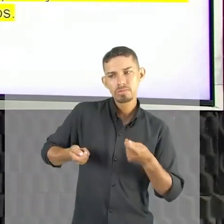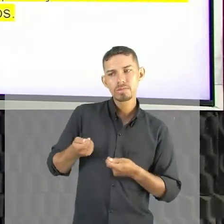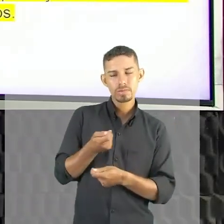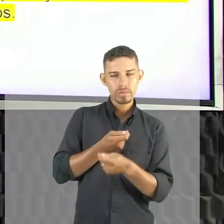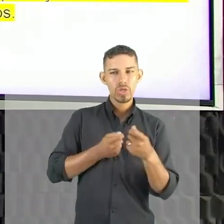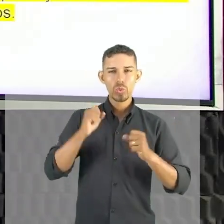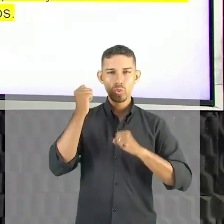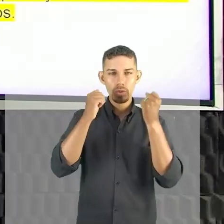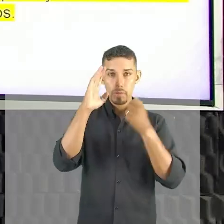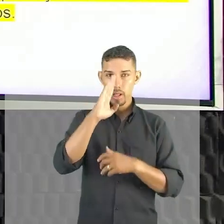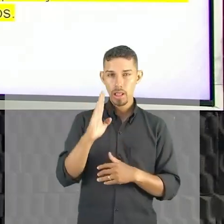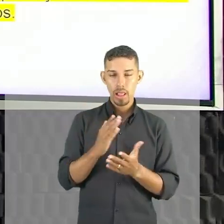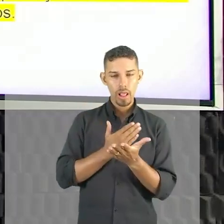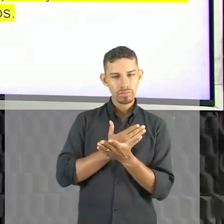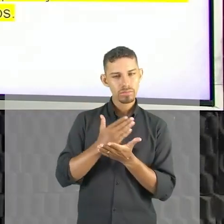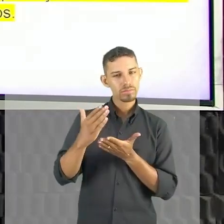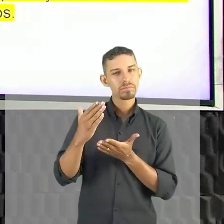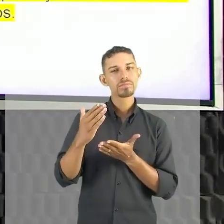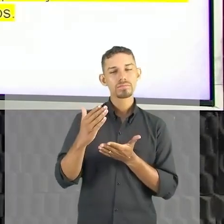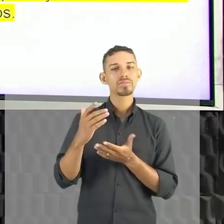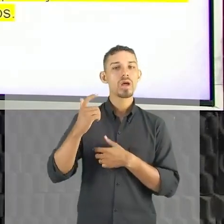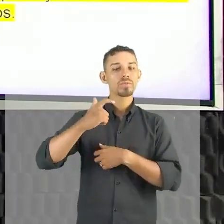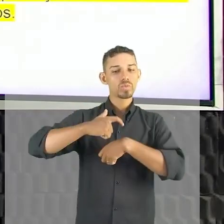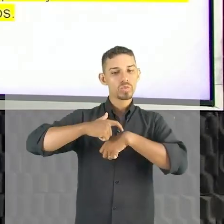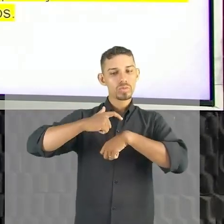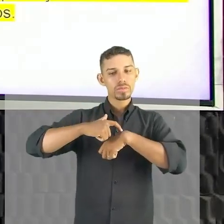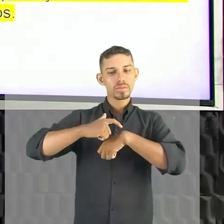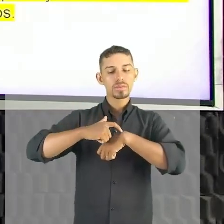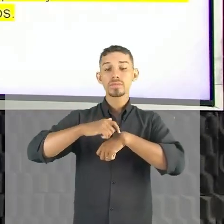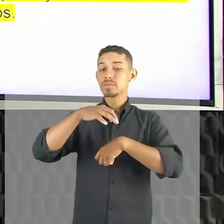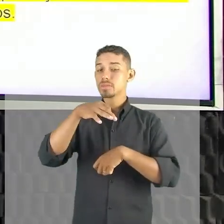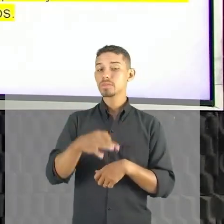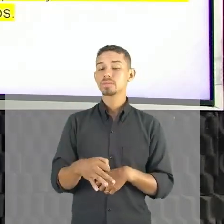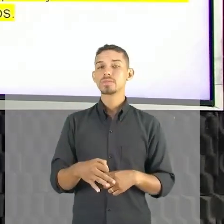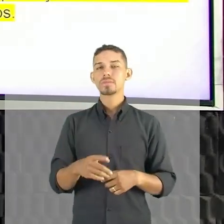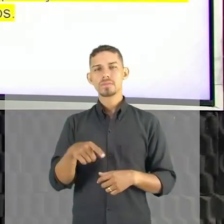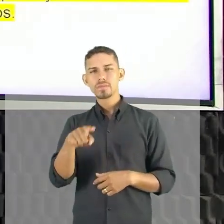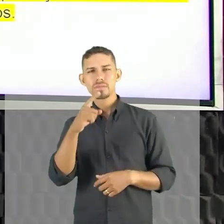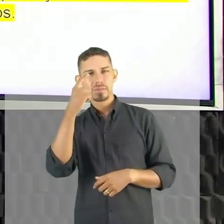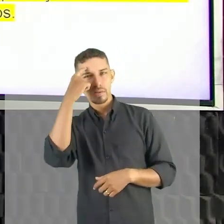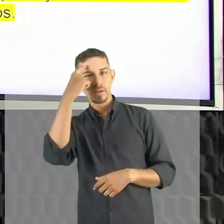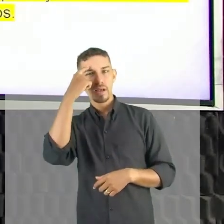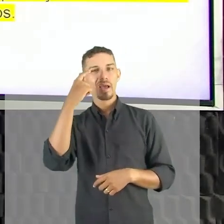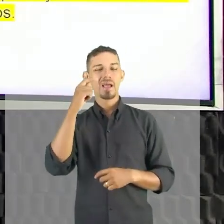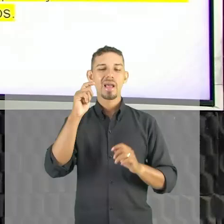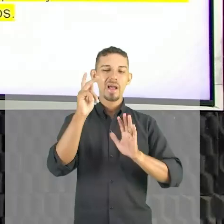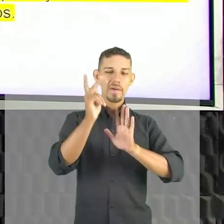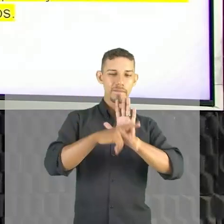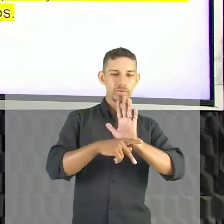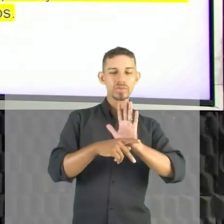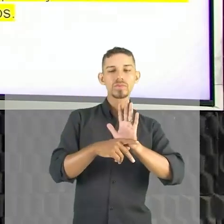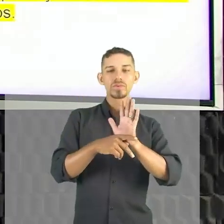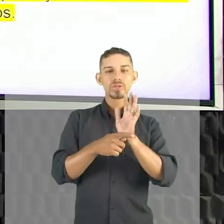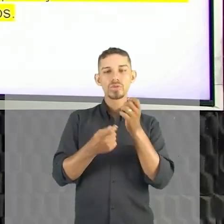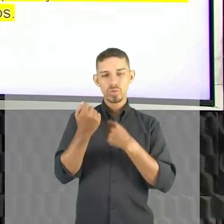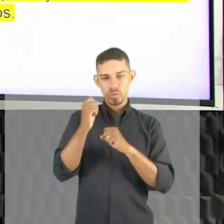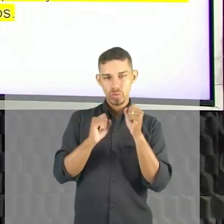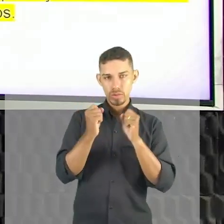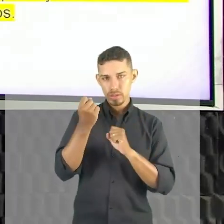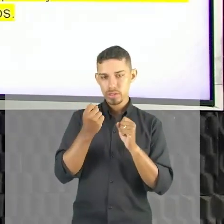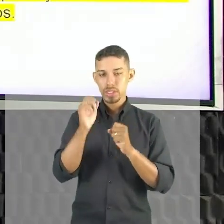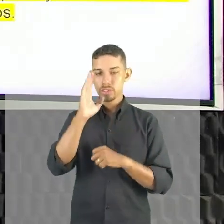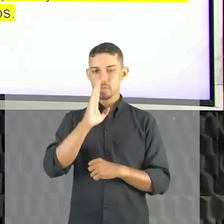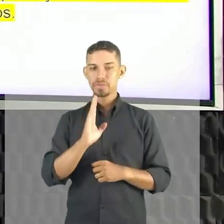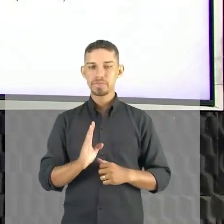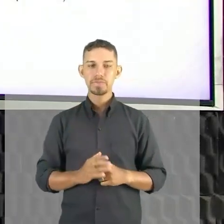início, né, no seu momento, né, em que você pensava num projeto de industrialização no